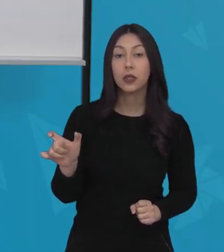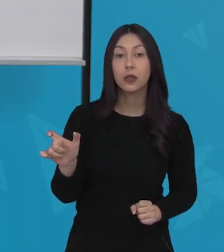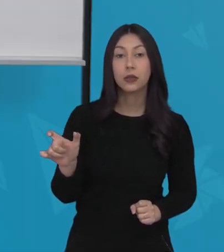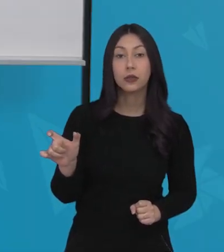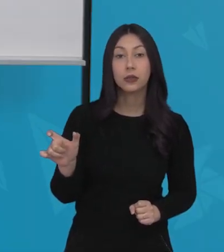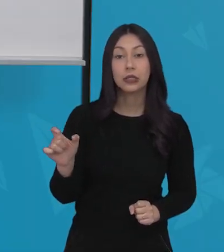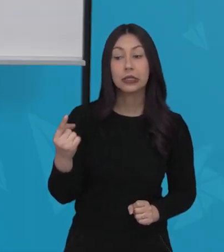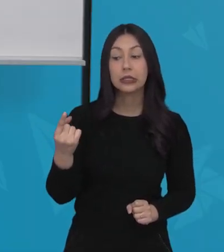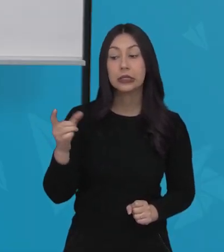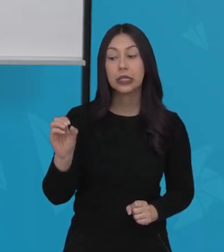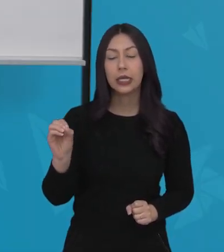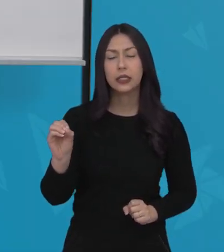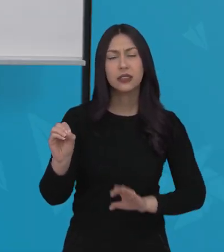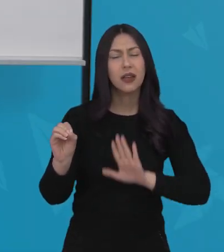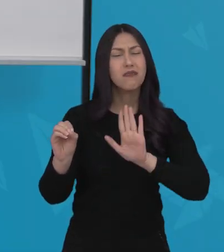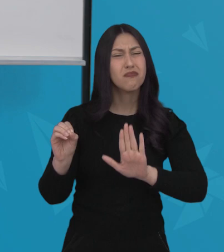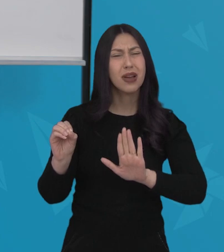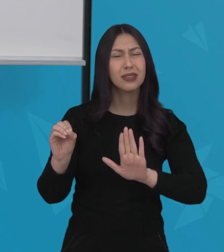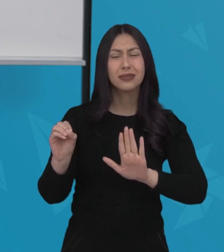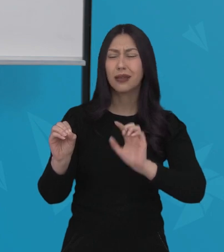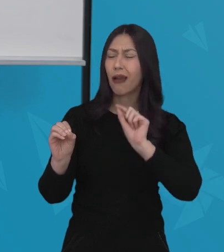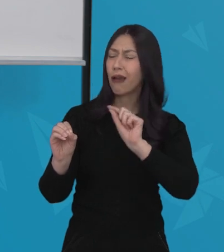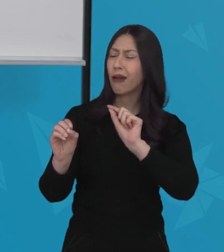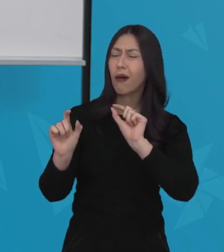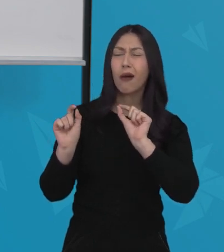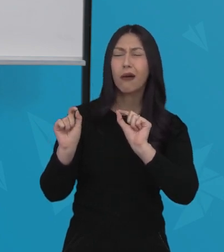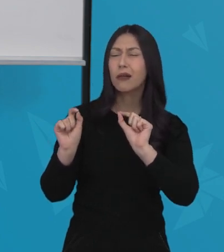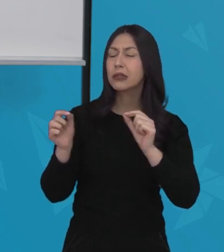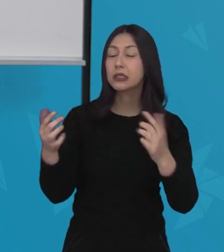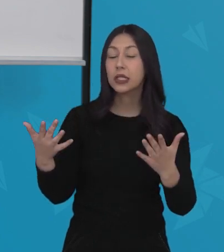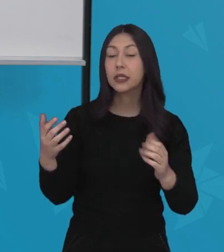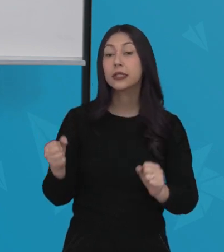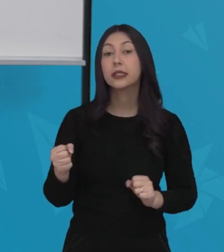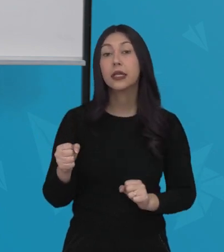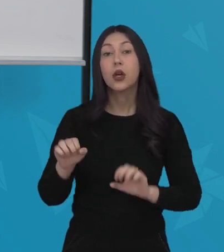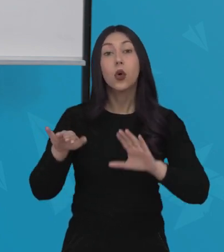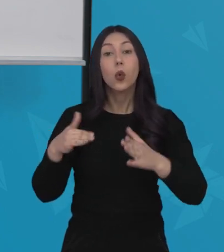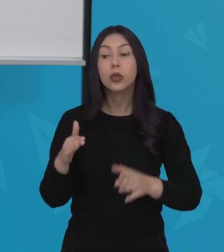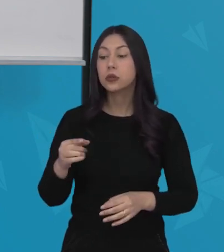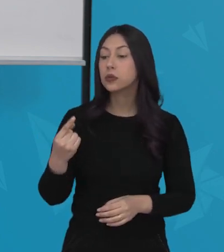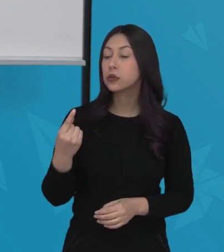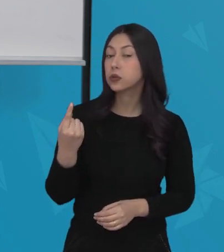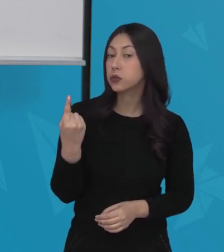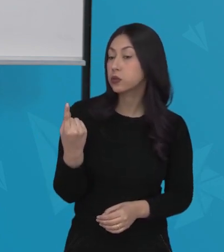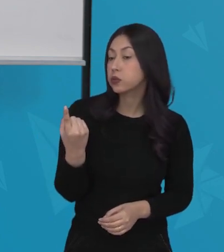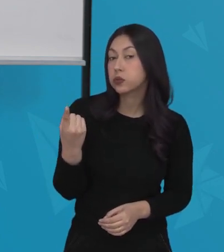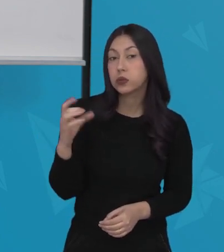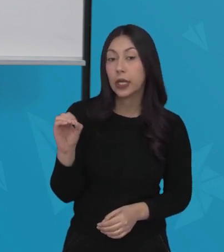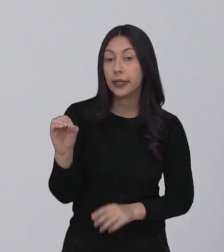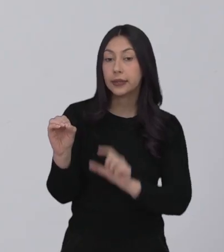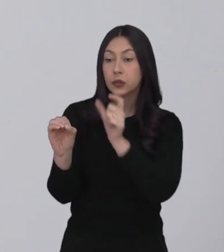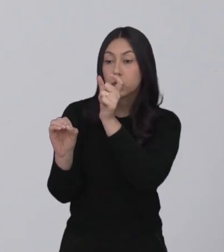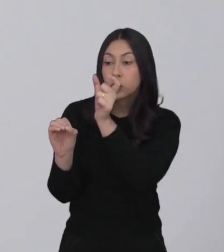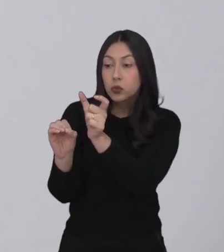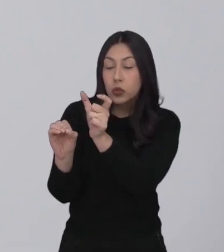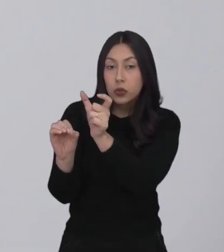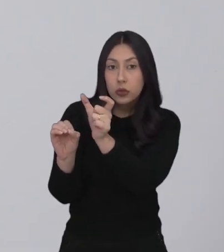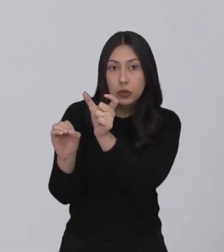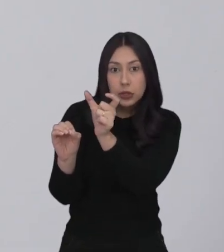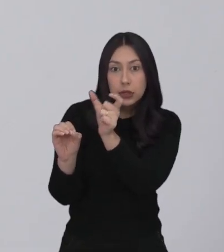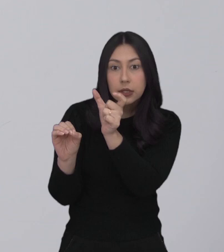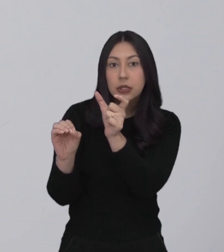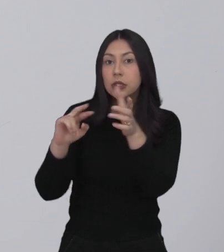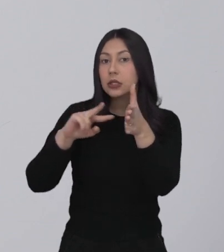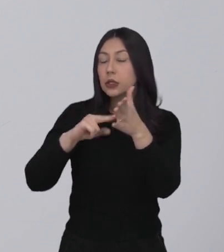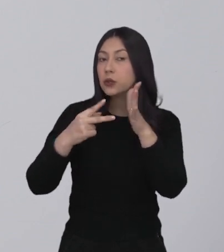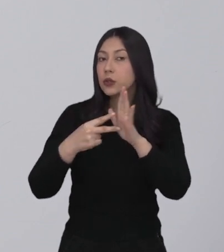é o 10. Mas afinal, o que é uma potência? Quando eu coloco esse expoentezinho aqui em cima, indica que eu estou pegando esse valor que está aqui